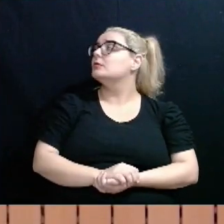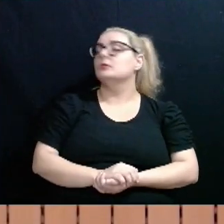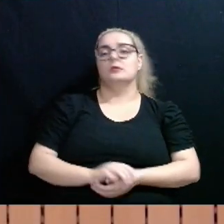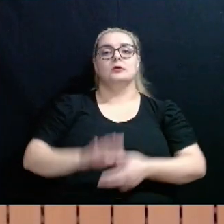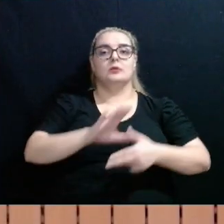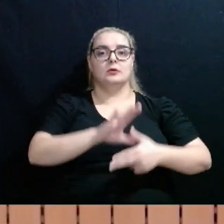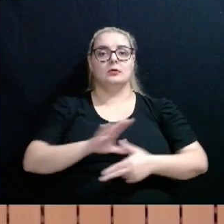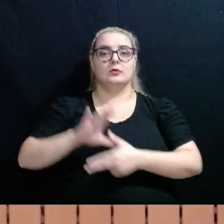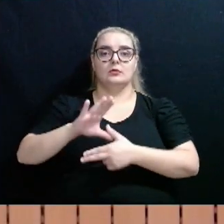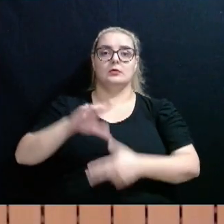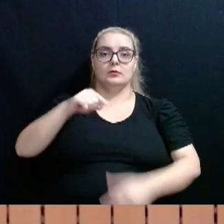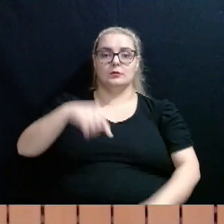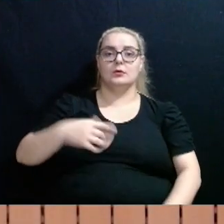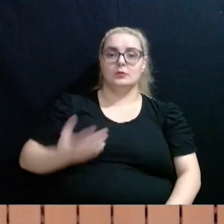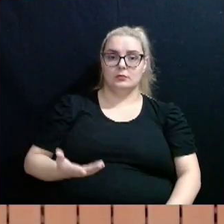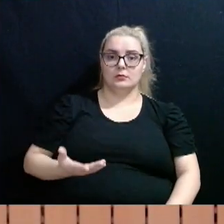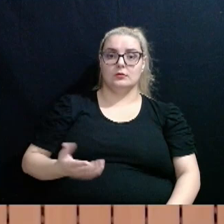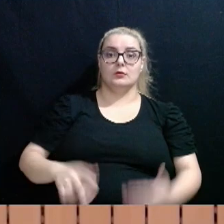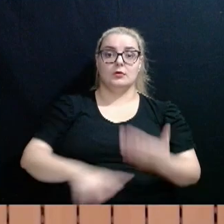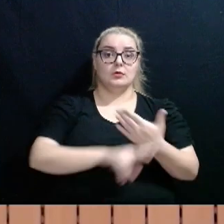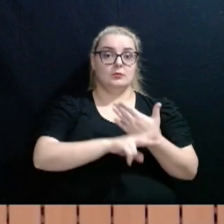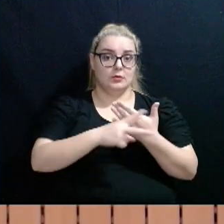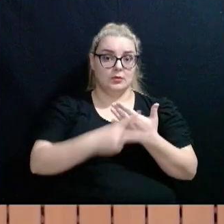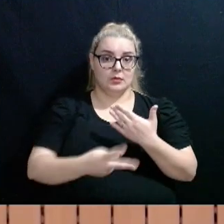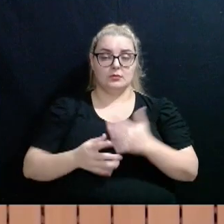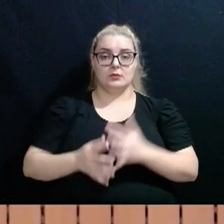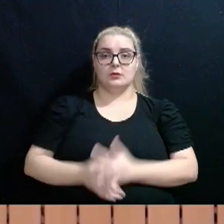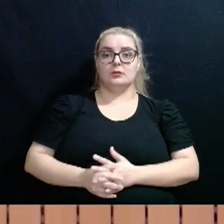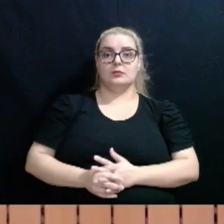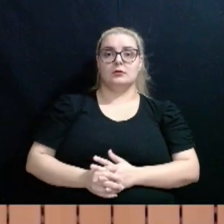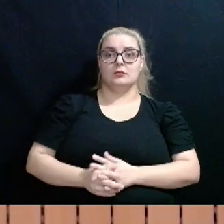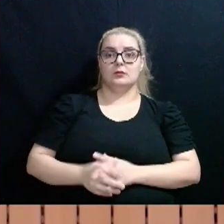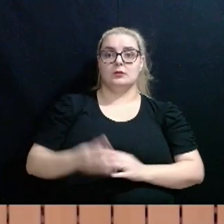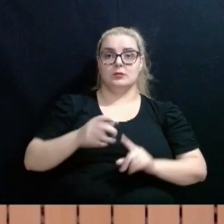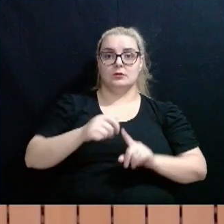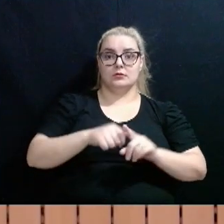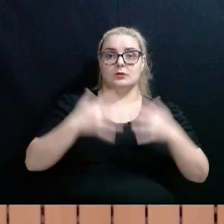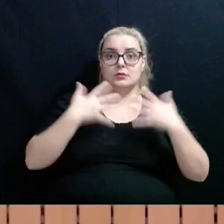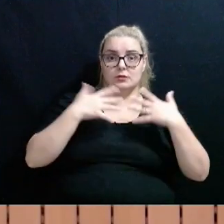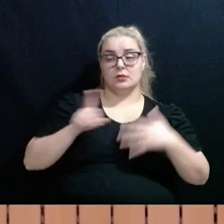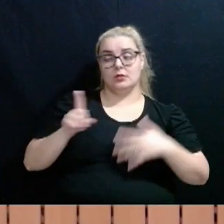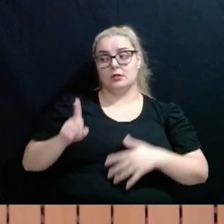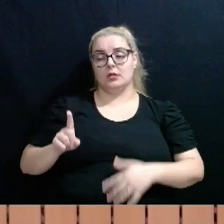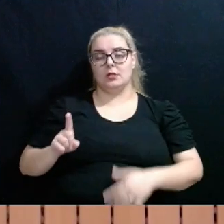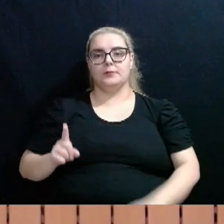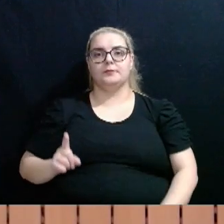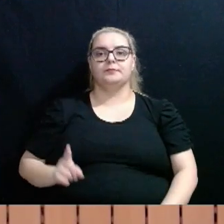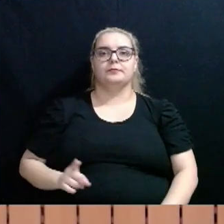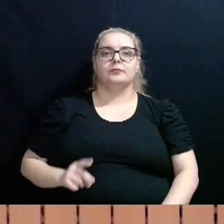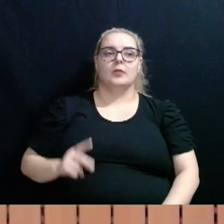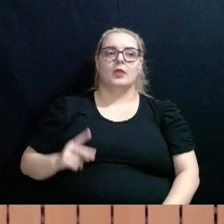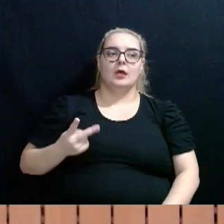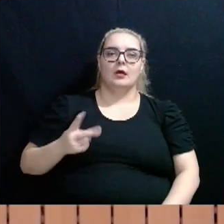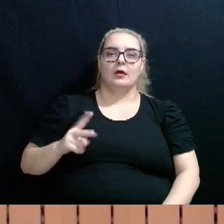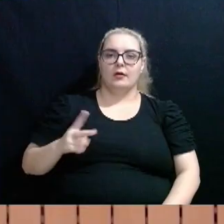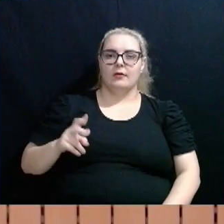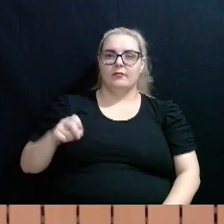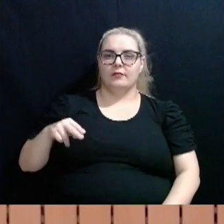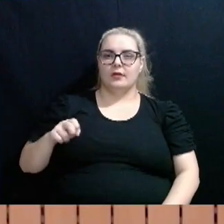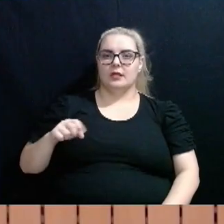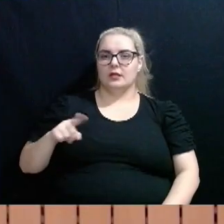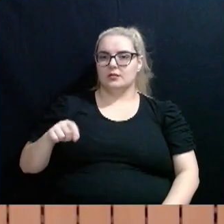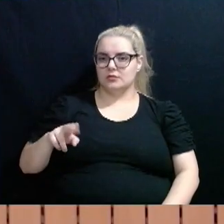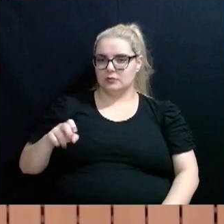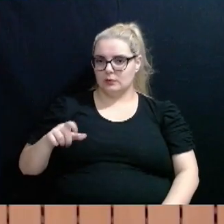E aí os eventos de 3 de janeiro na Venezuela, que a Fernanda lembrou logo no começo, são incontornáveis. Aquilo marca um